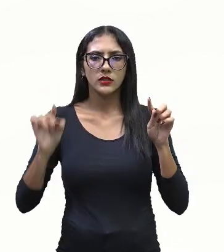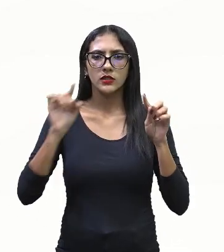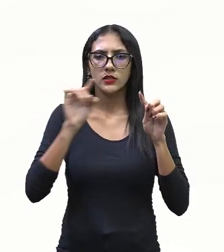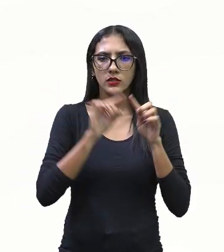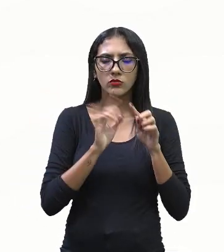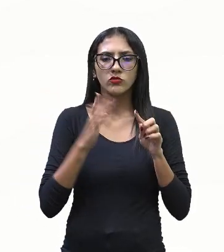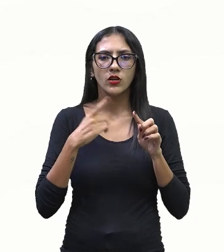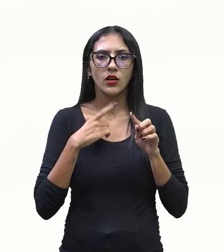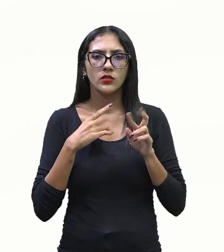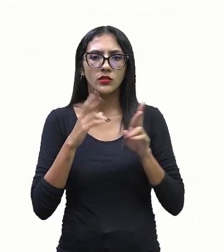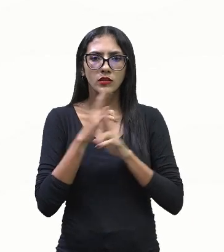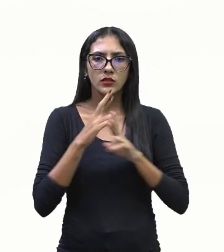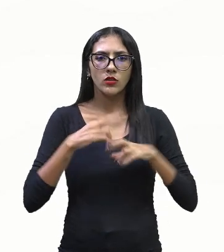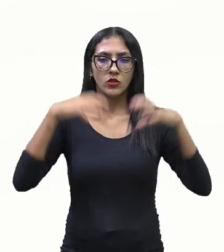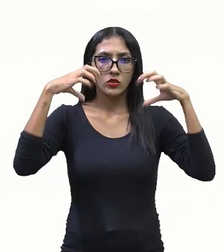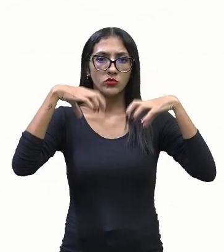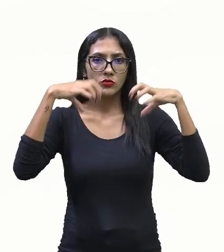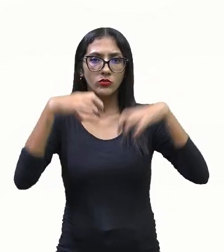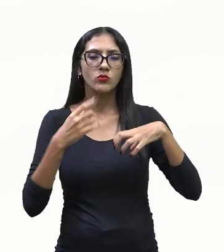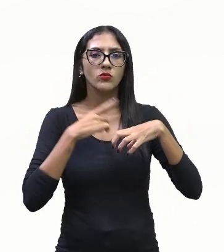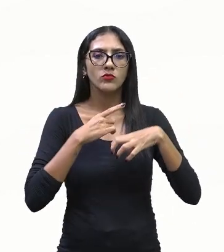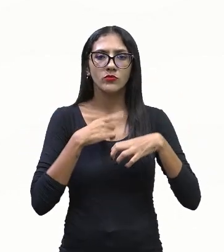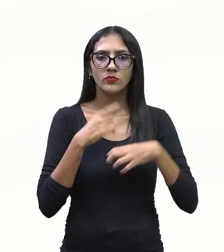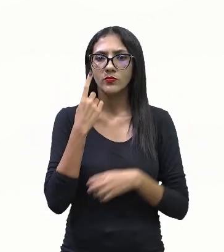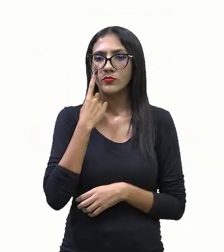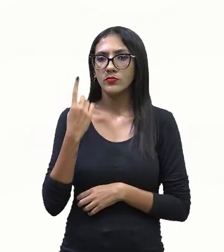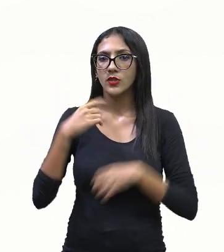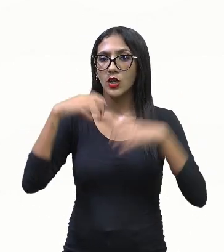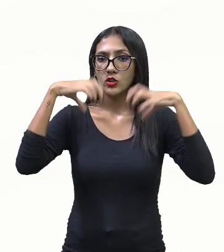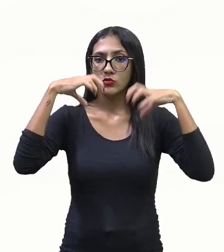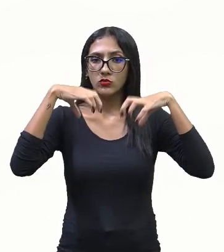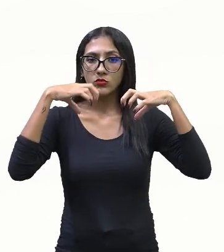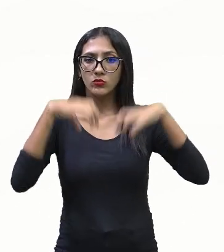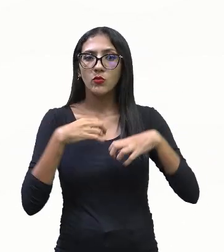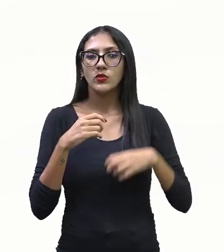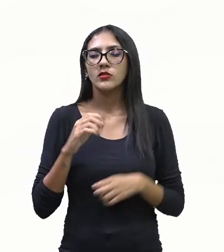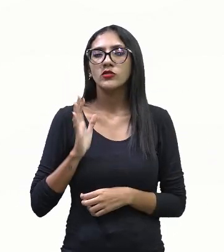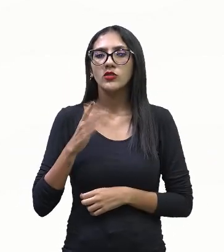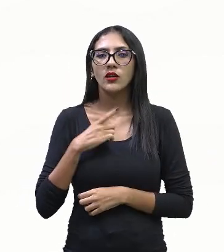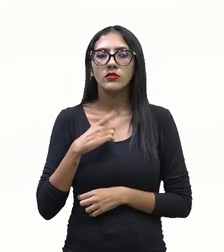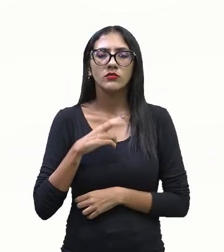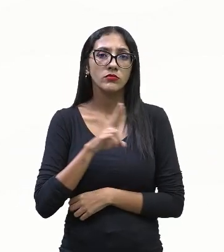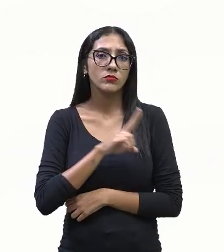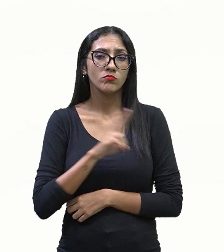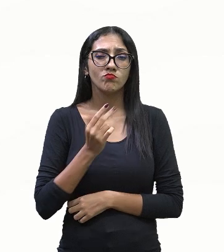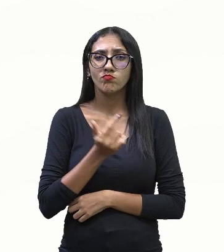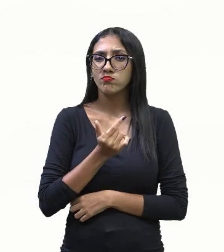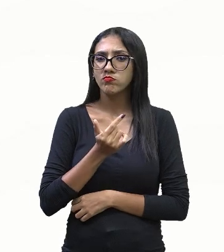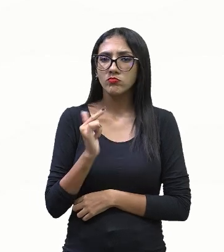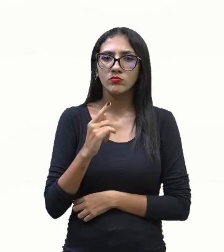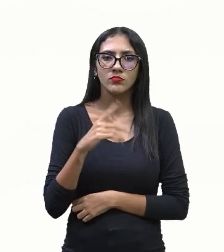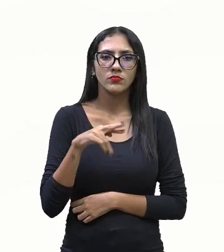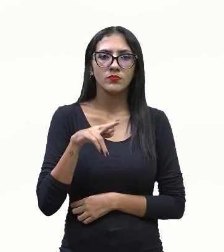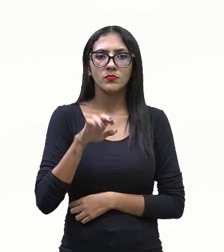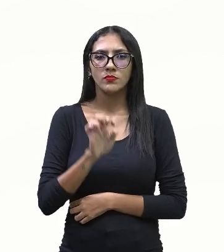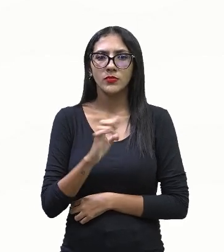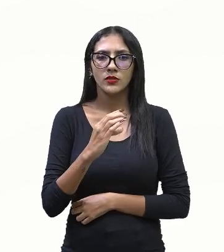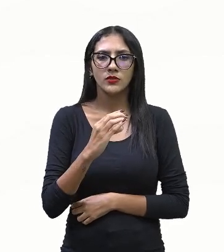na representação da chuva, um pouquinho aqui abaixo, a gente já chama isso aqui de precipitação,